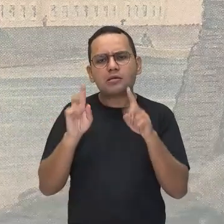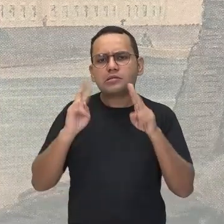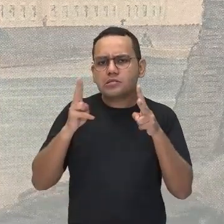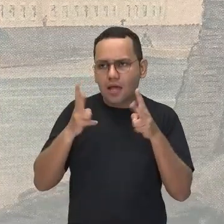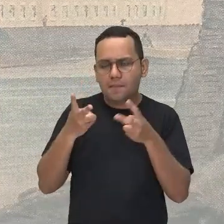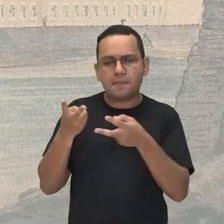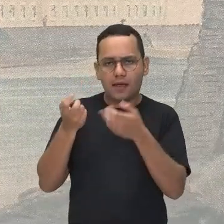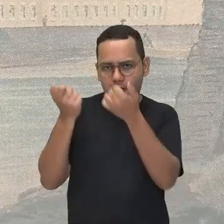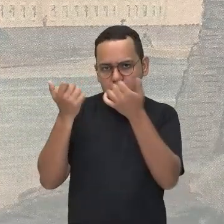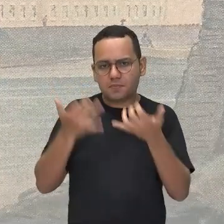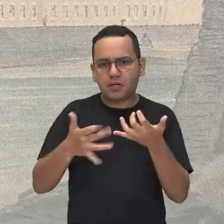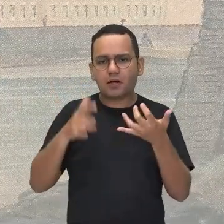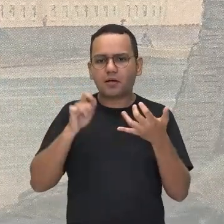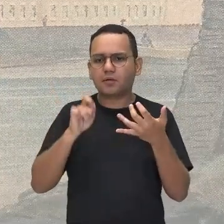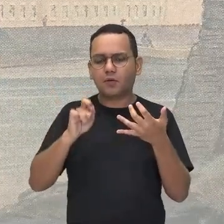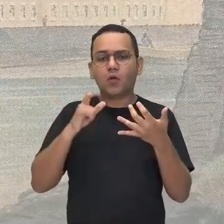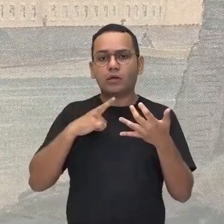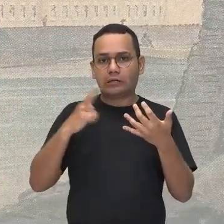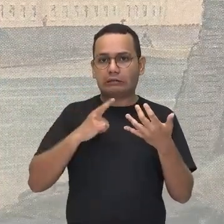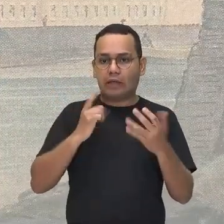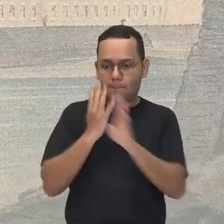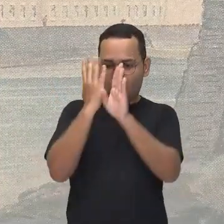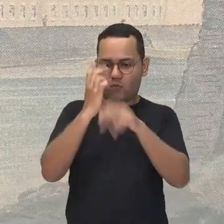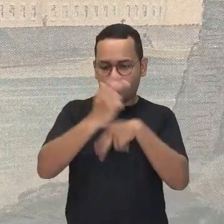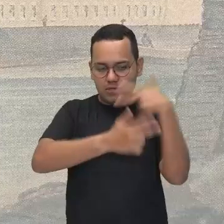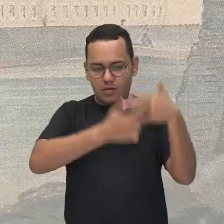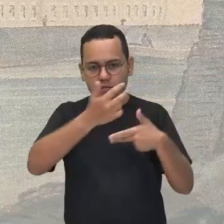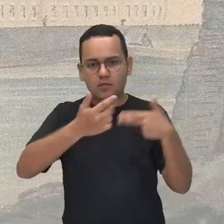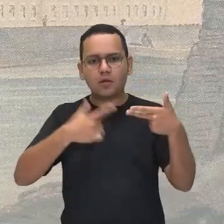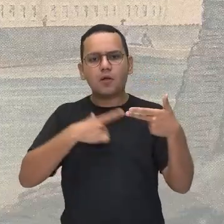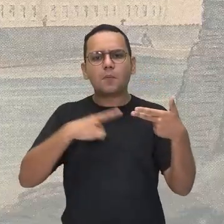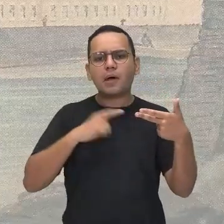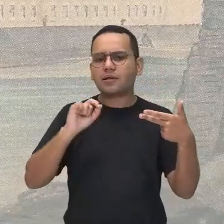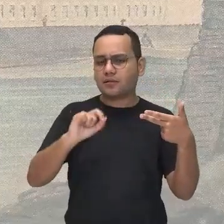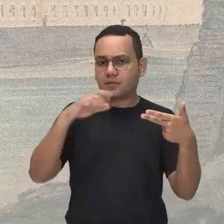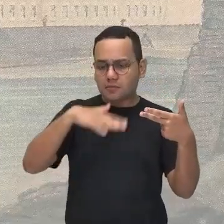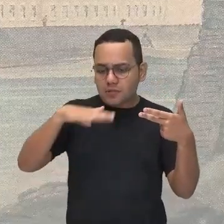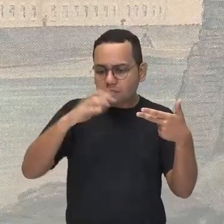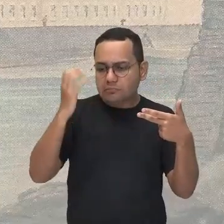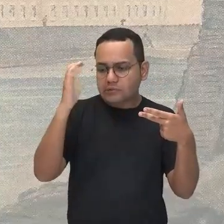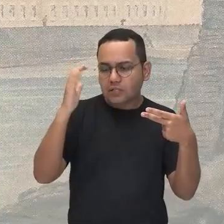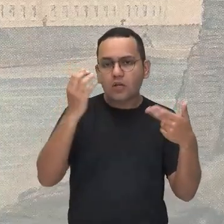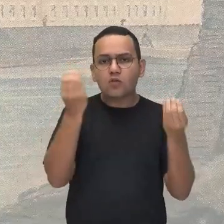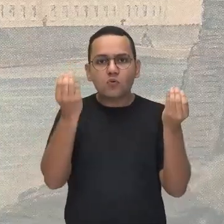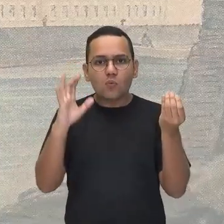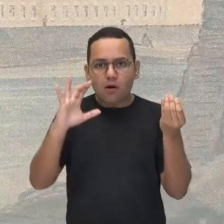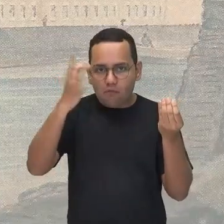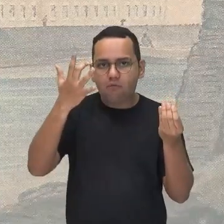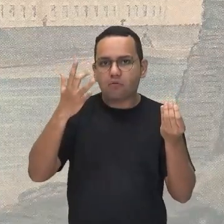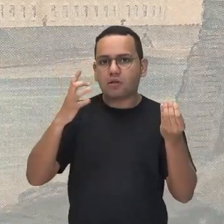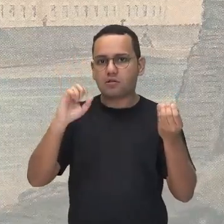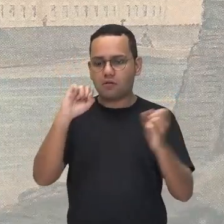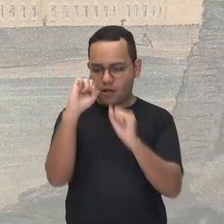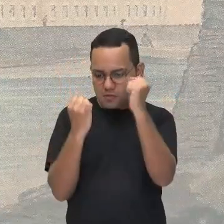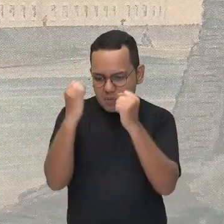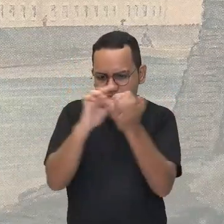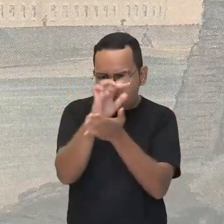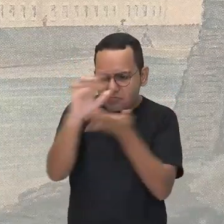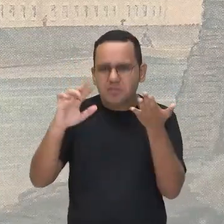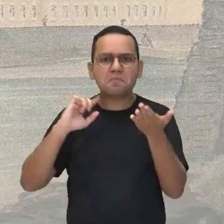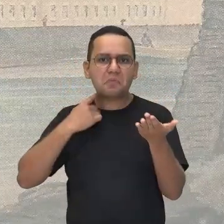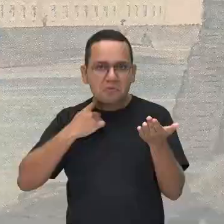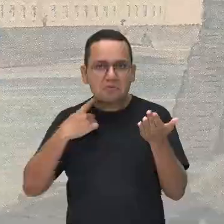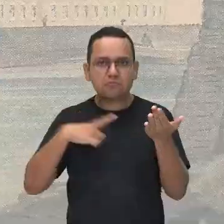caso emblemático de seleção natural e ilustra de forma científica como a poluição industrial pode influenciar a evolução